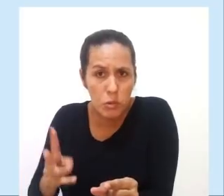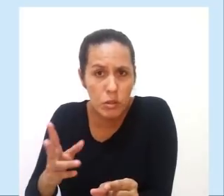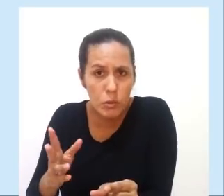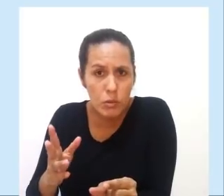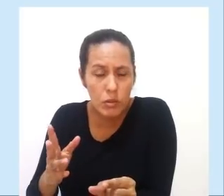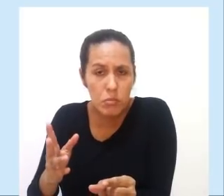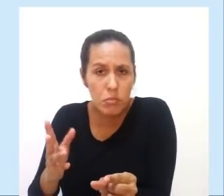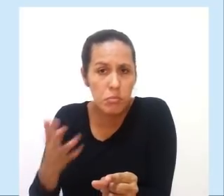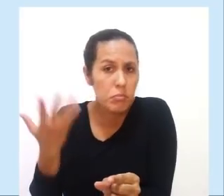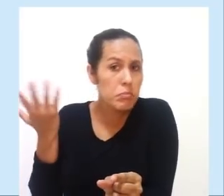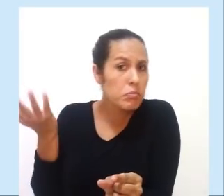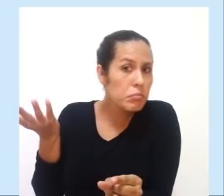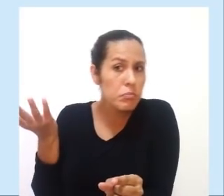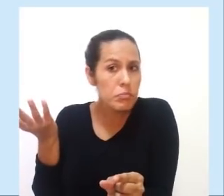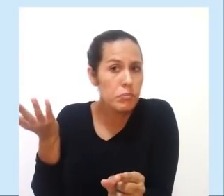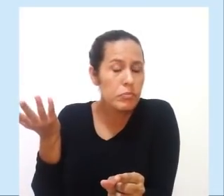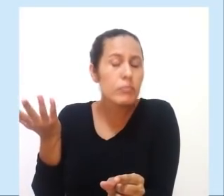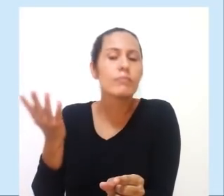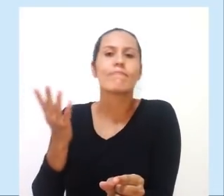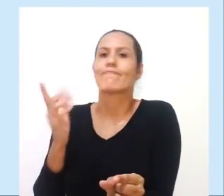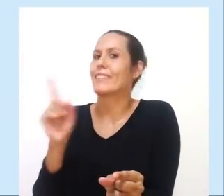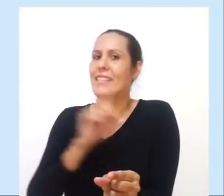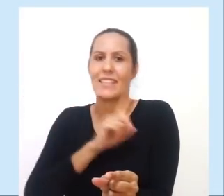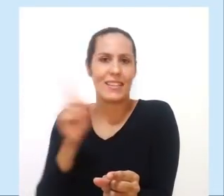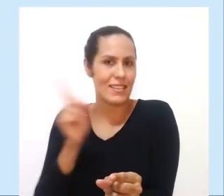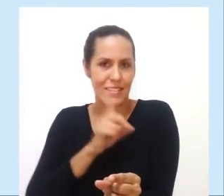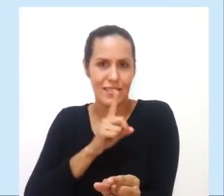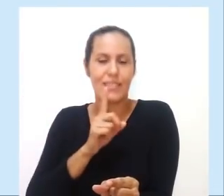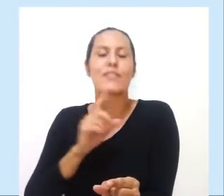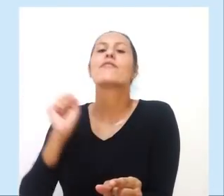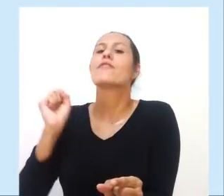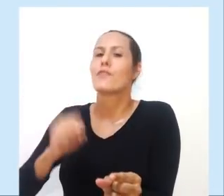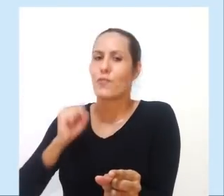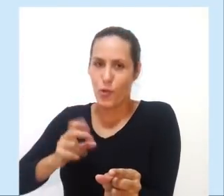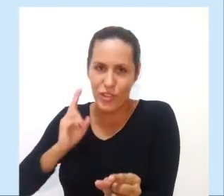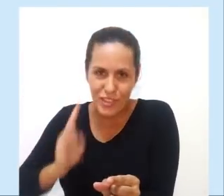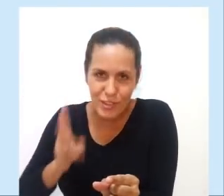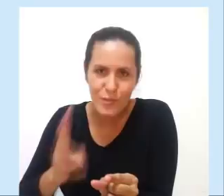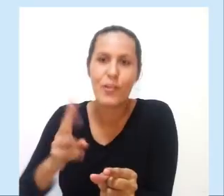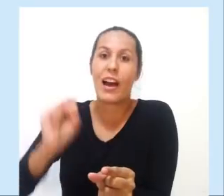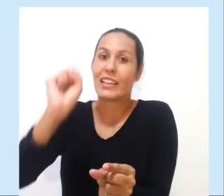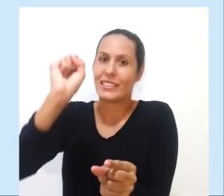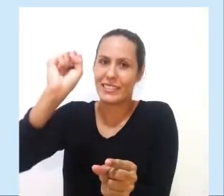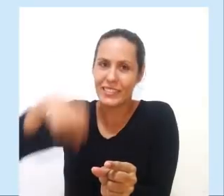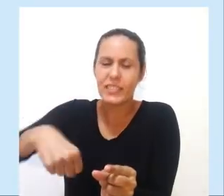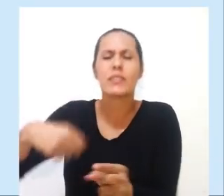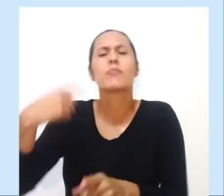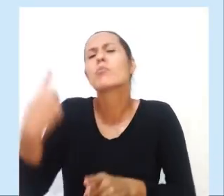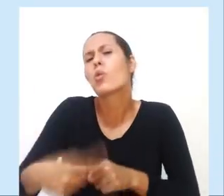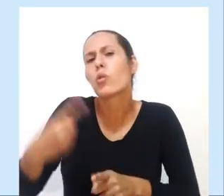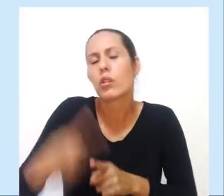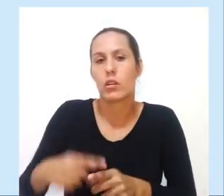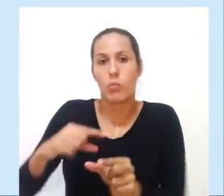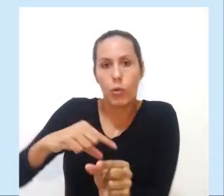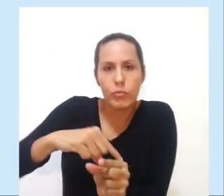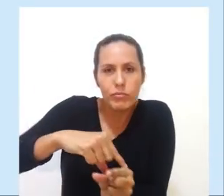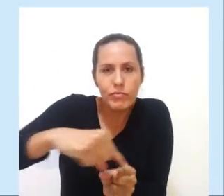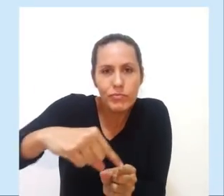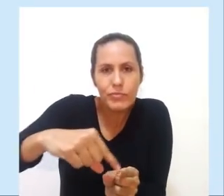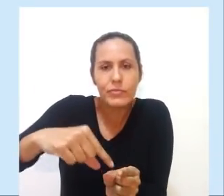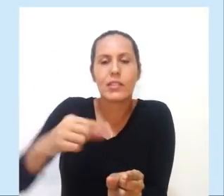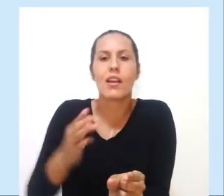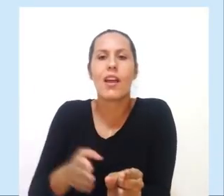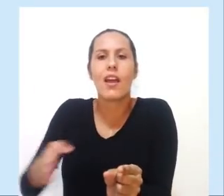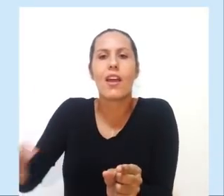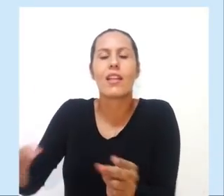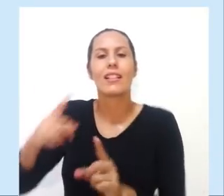É a pergunta que eu faço a vocês. Não, vão sim. Elas vão continuar acesas. Por quê? Porque o circuito